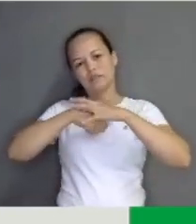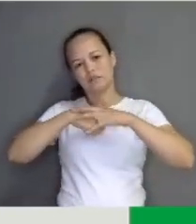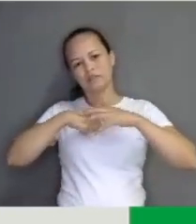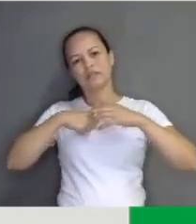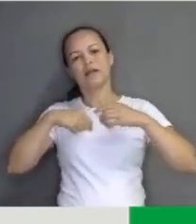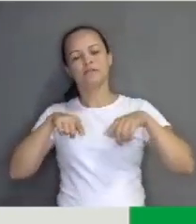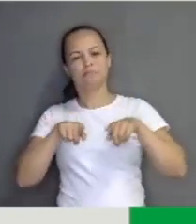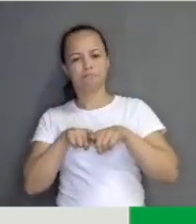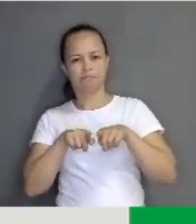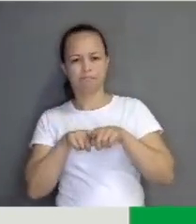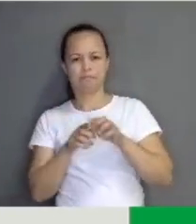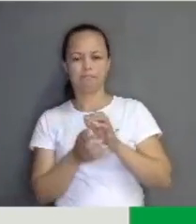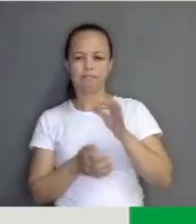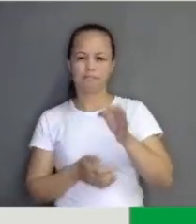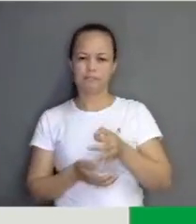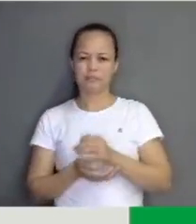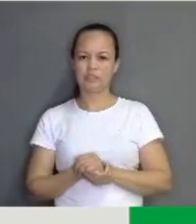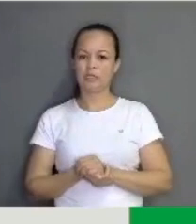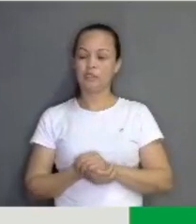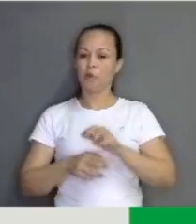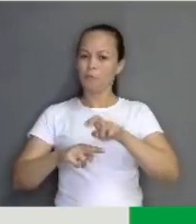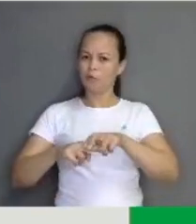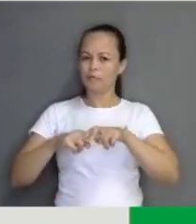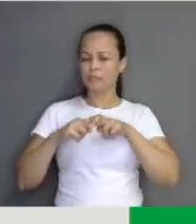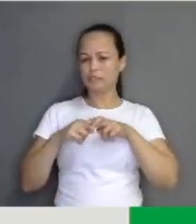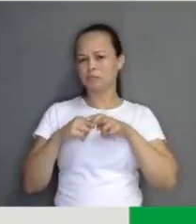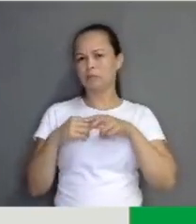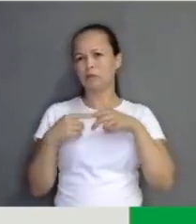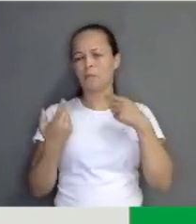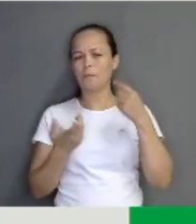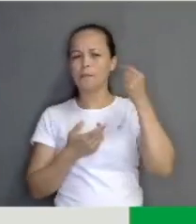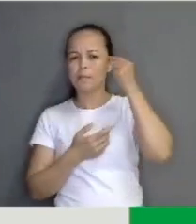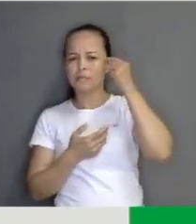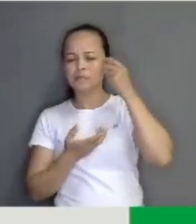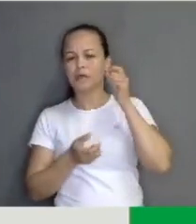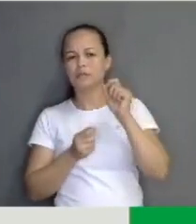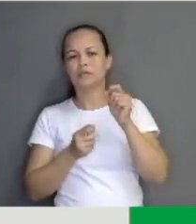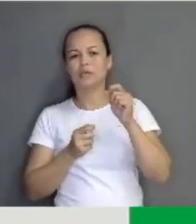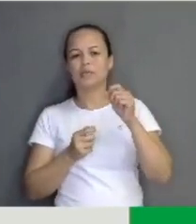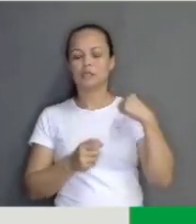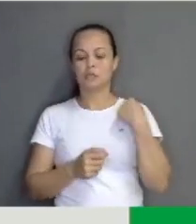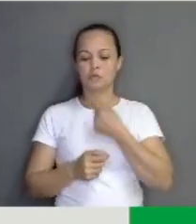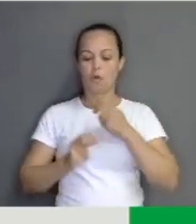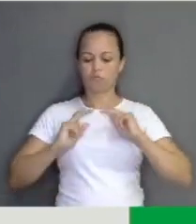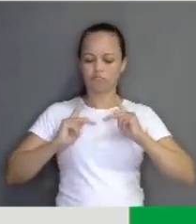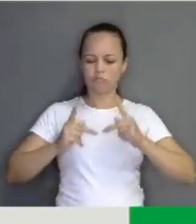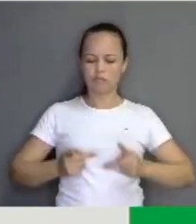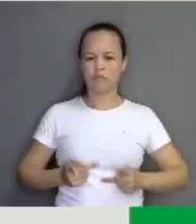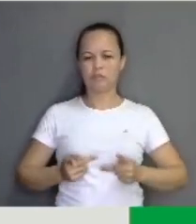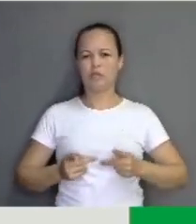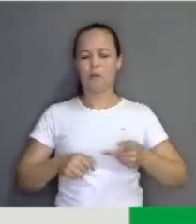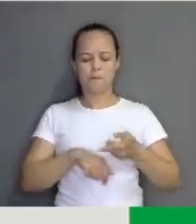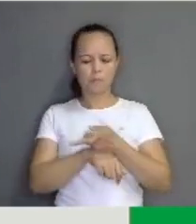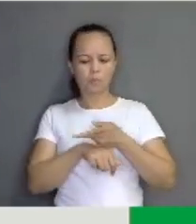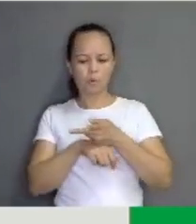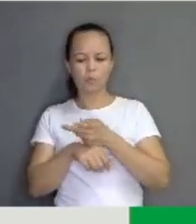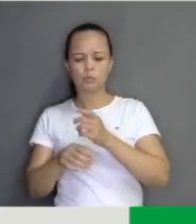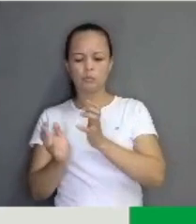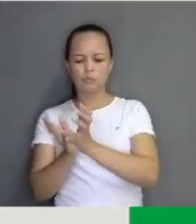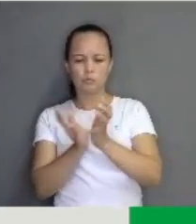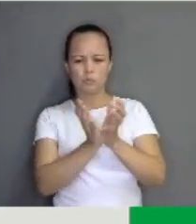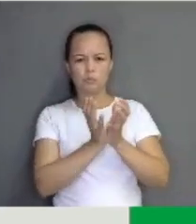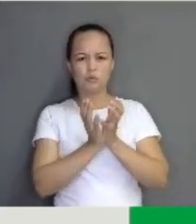tá certo? Por isso que inconscientemente nós, seres humanos, a gente sempre procura estar naqueles grupos que a gente se acha